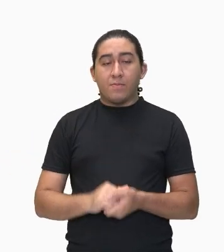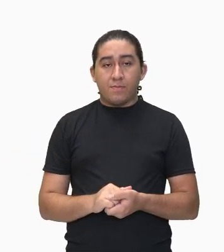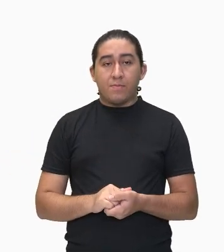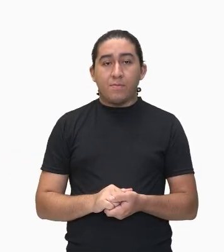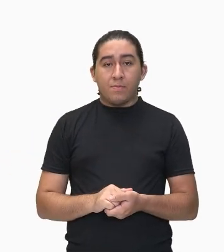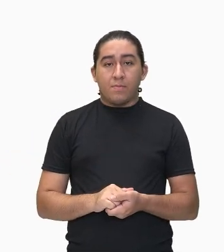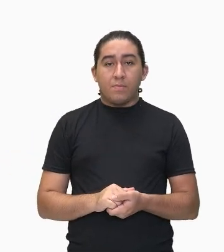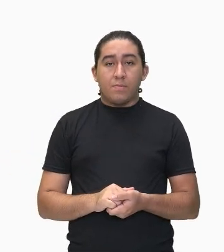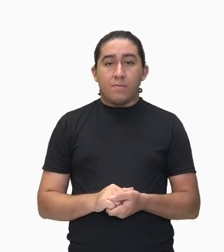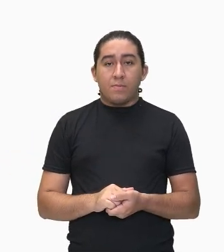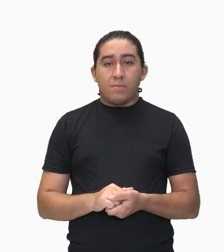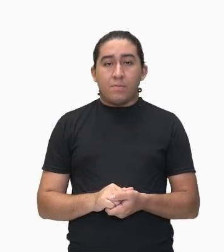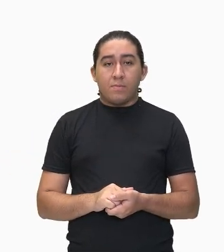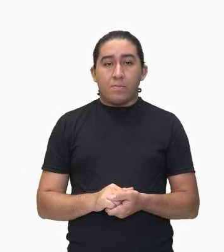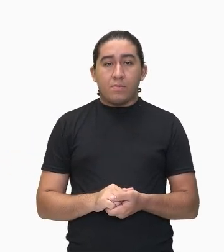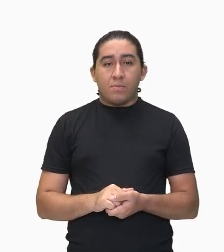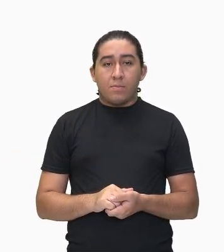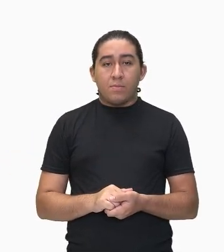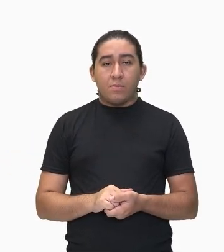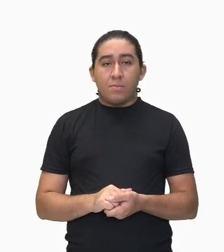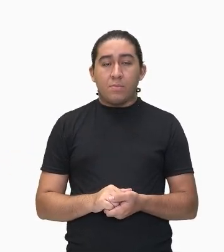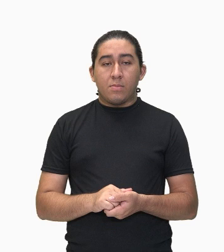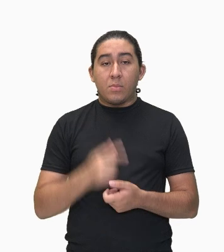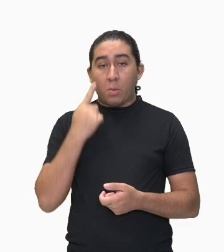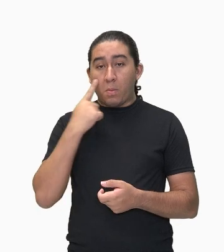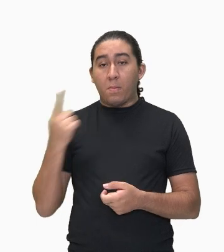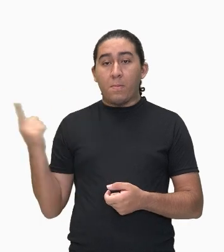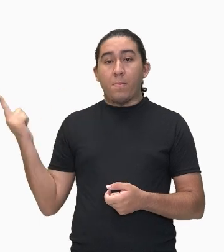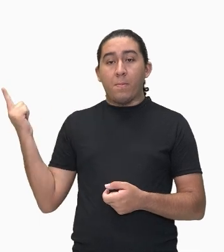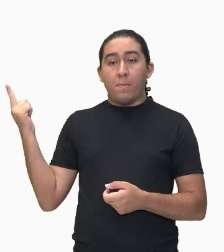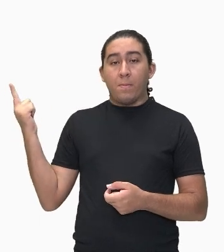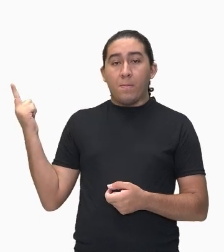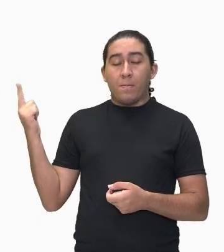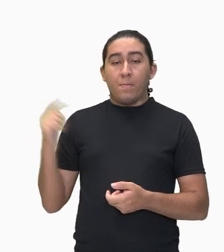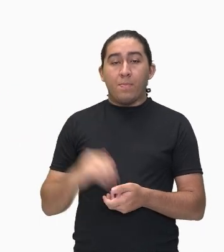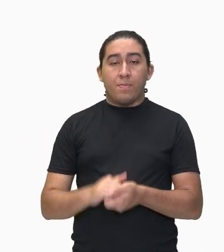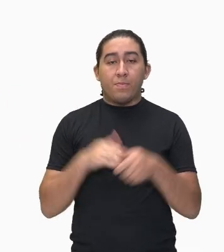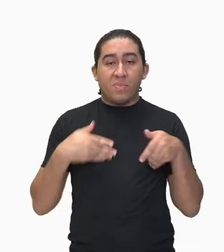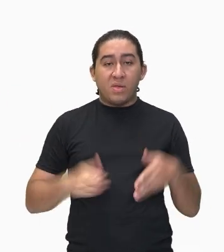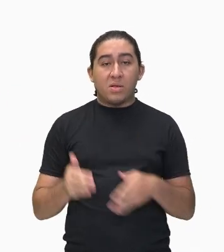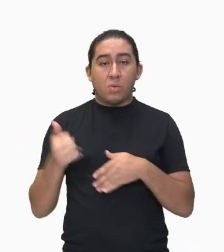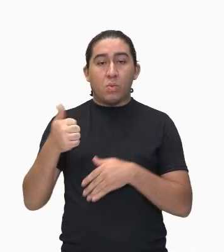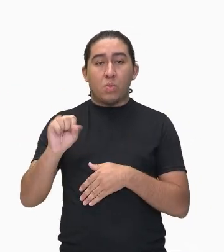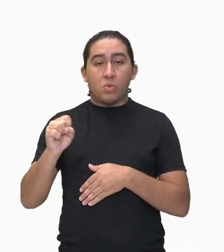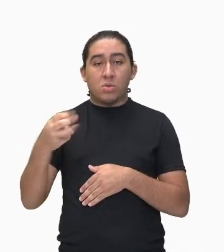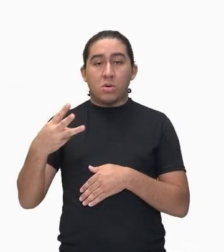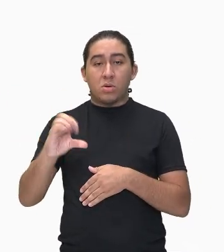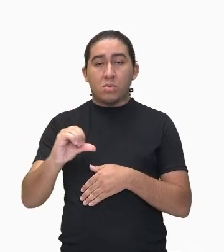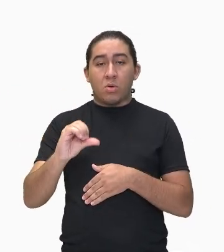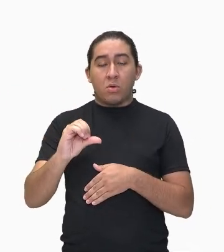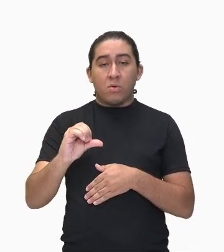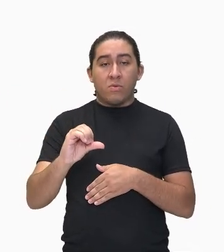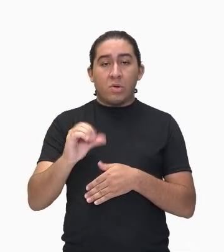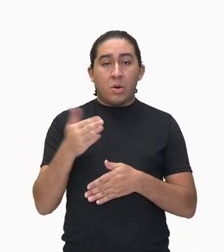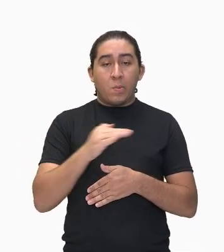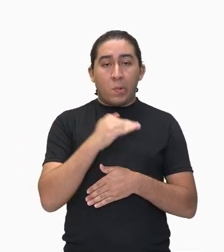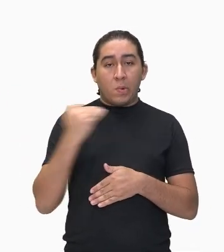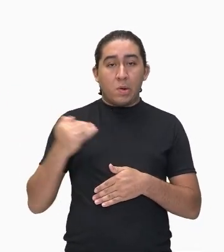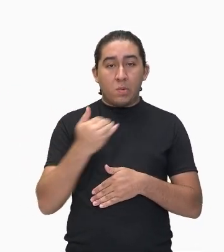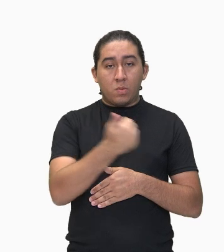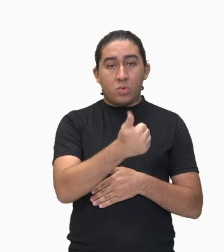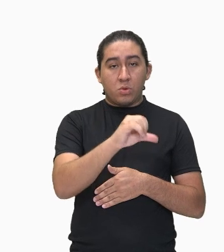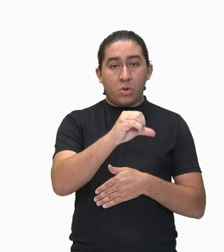de Assis. Machado de Assis nasceu em 1839 e viveu até